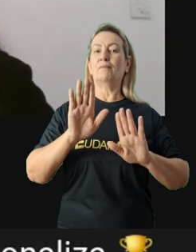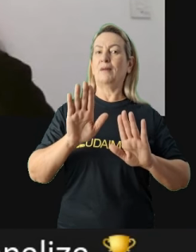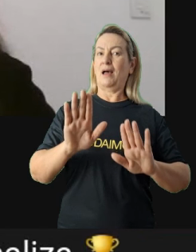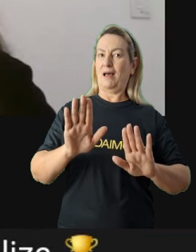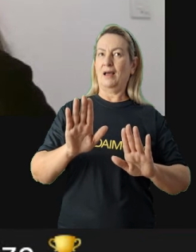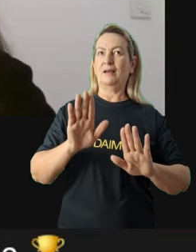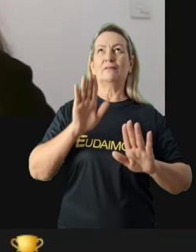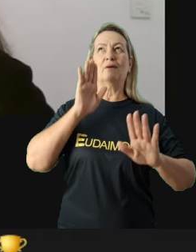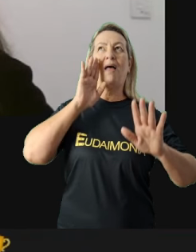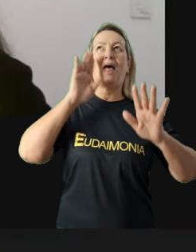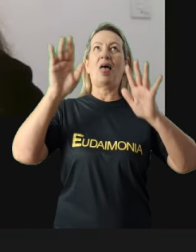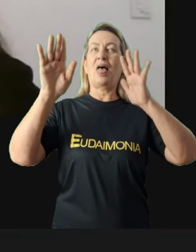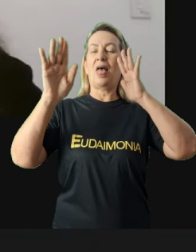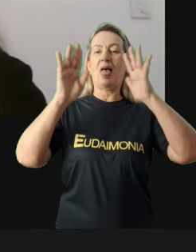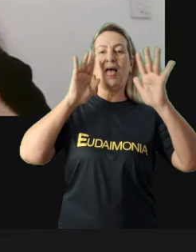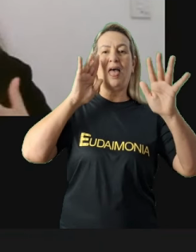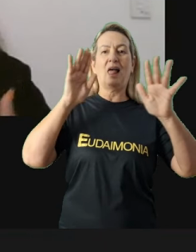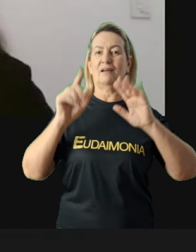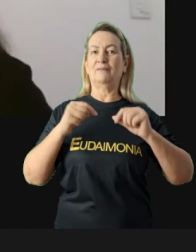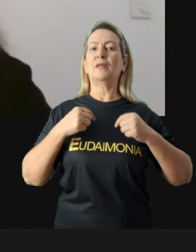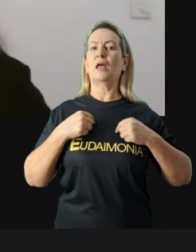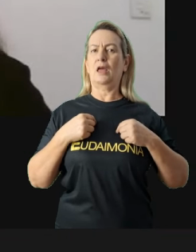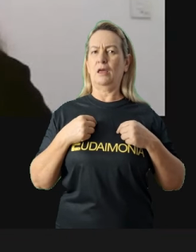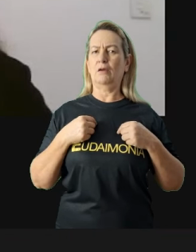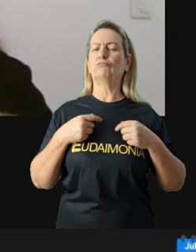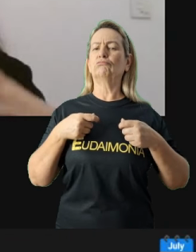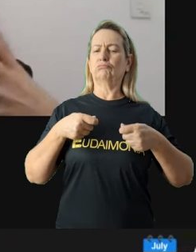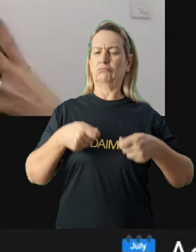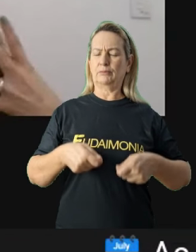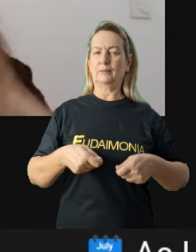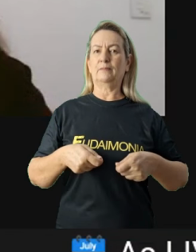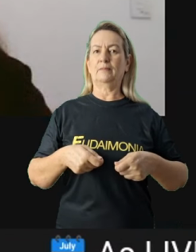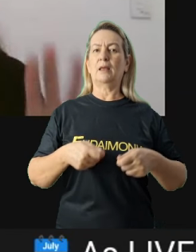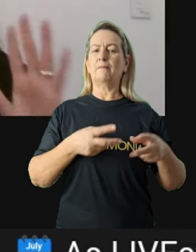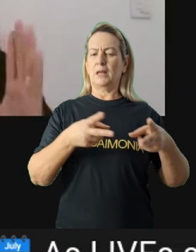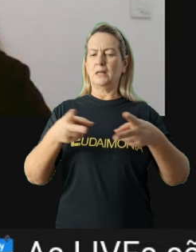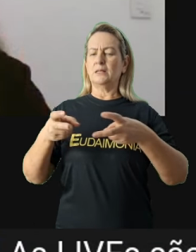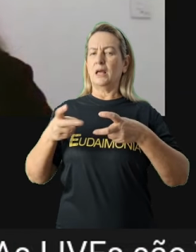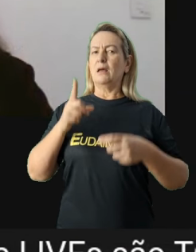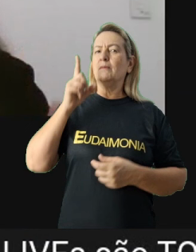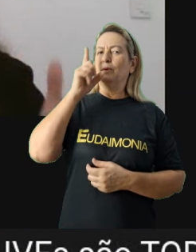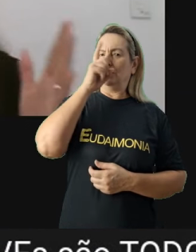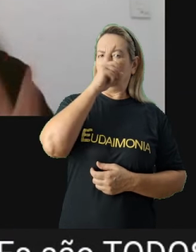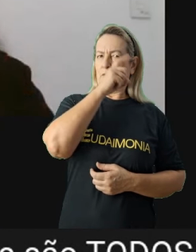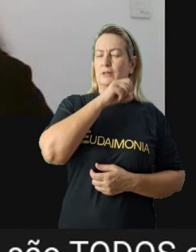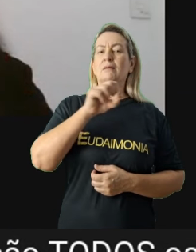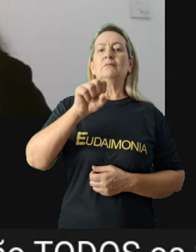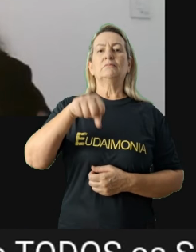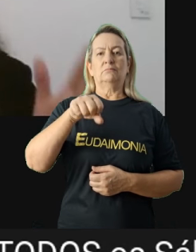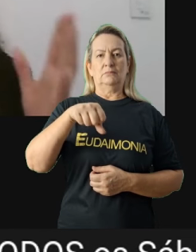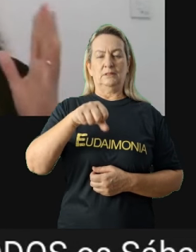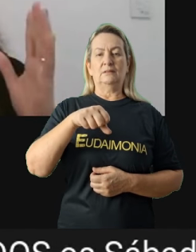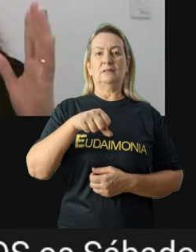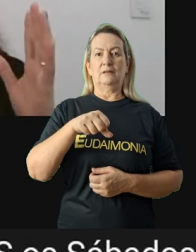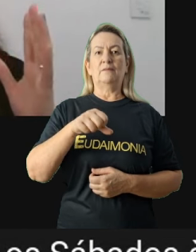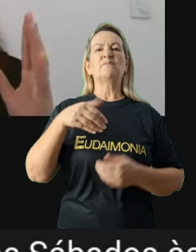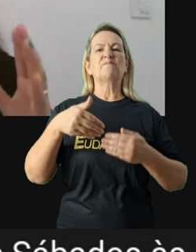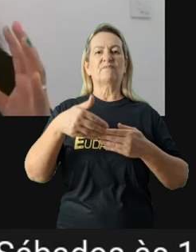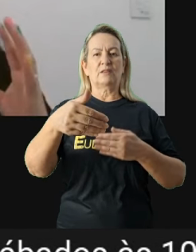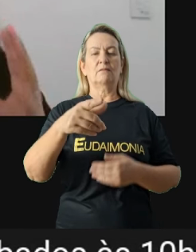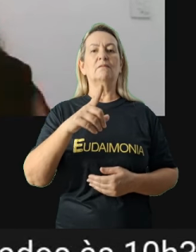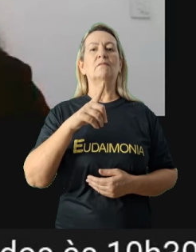não sou romântica. E eu não sou romântica, sou uma pessoa extremamente ponderada, pés no chão, conheço as nossas dificuldades.